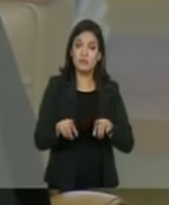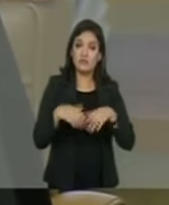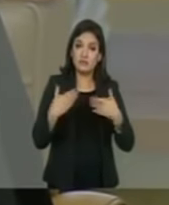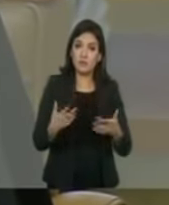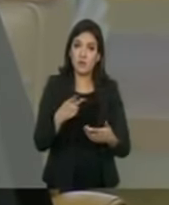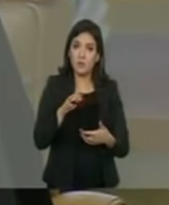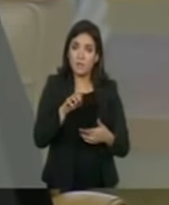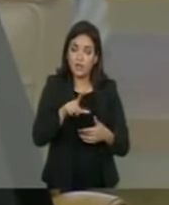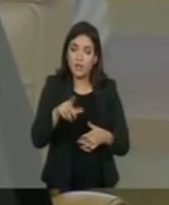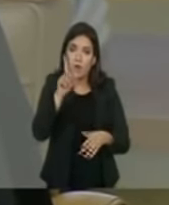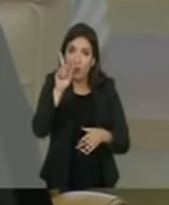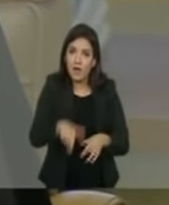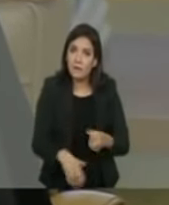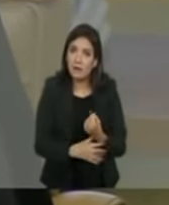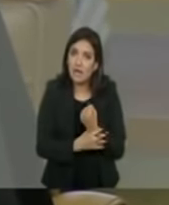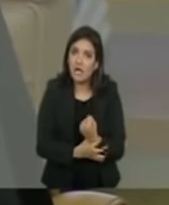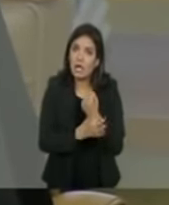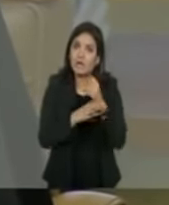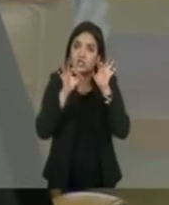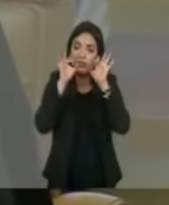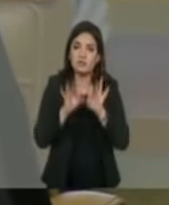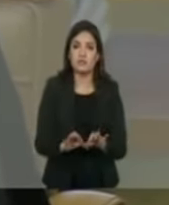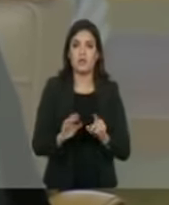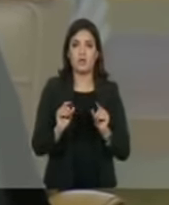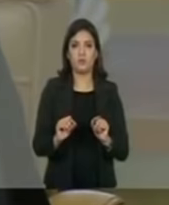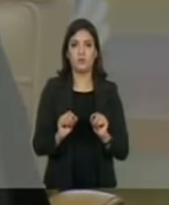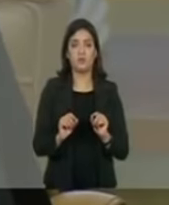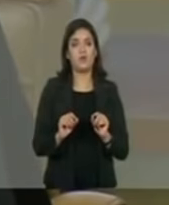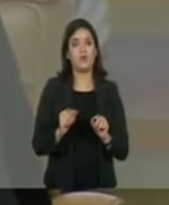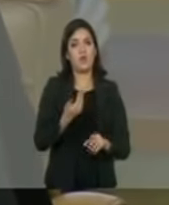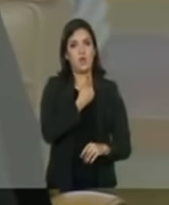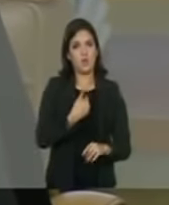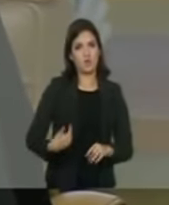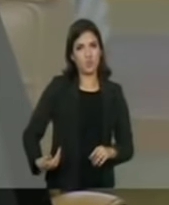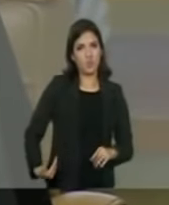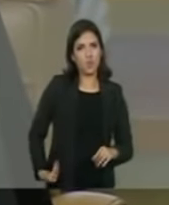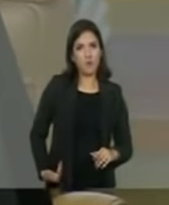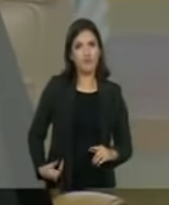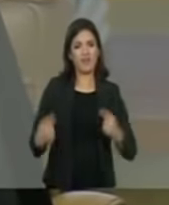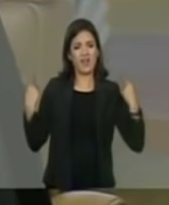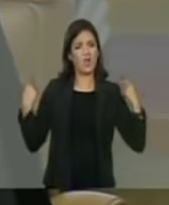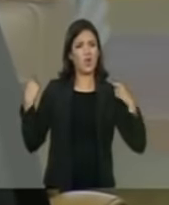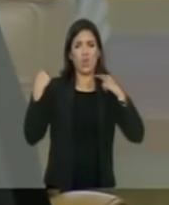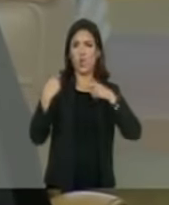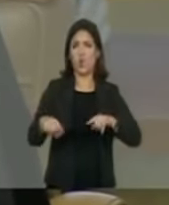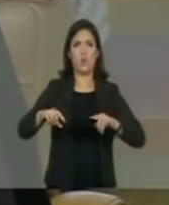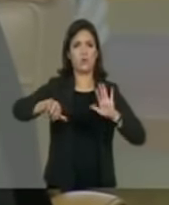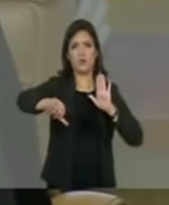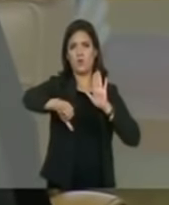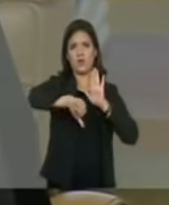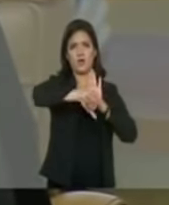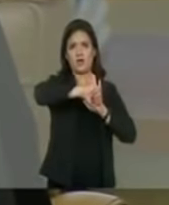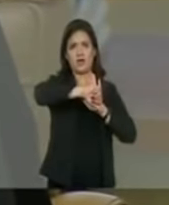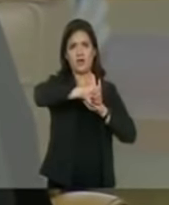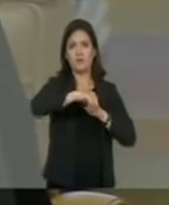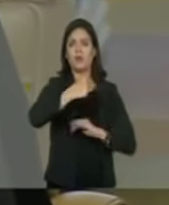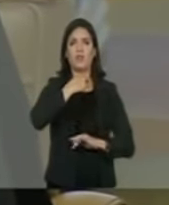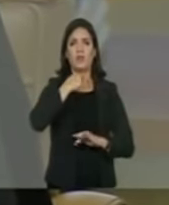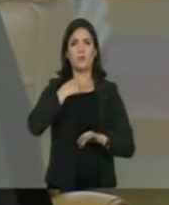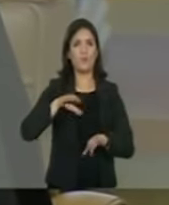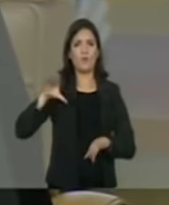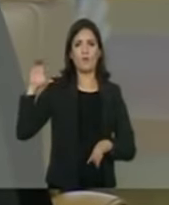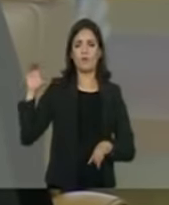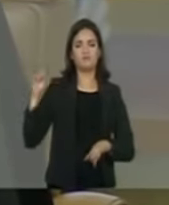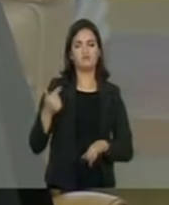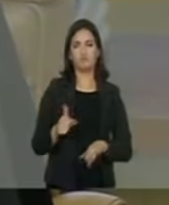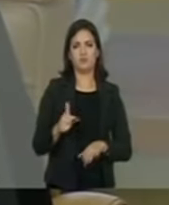garantidor e que a reação no estado a prática criminosa jamais poderá constituir uma